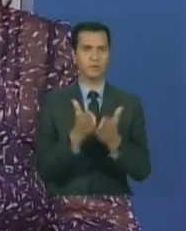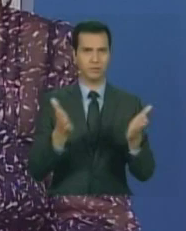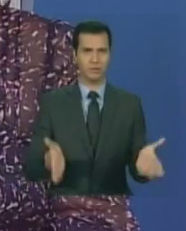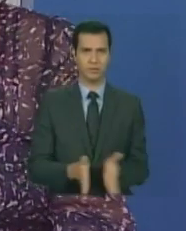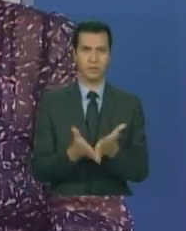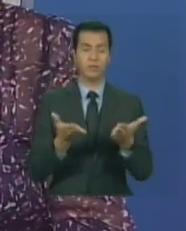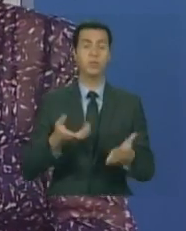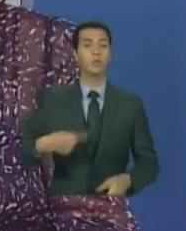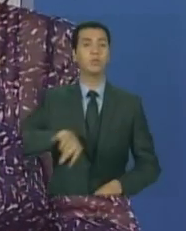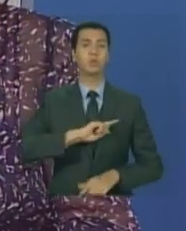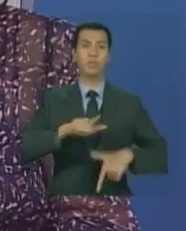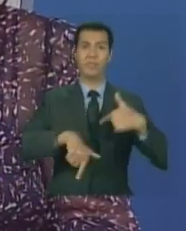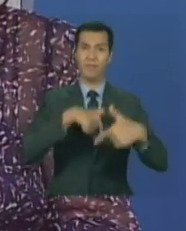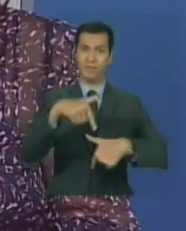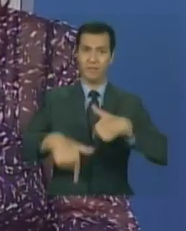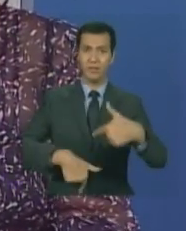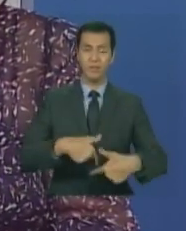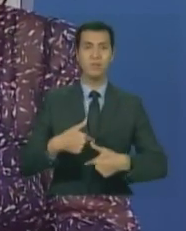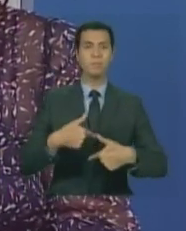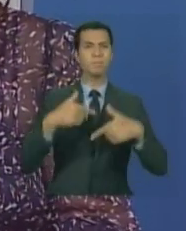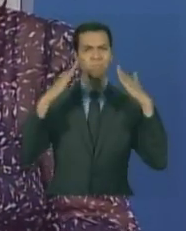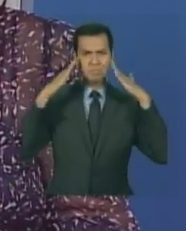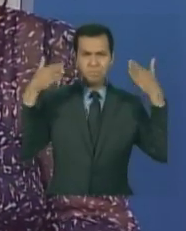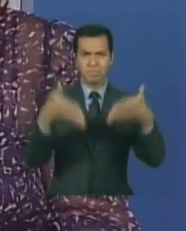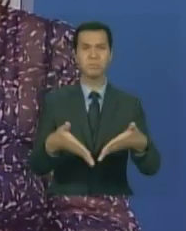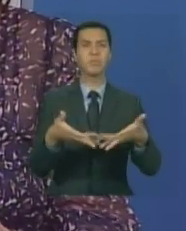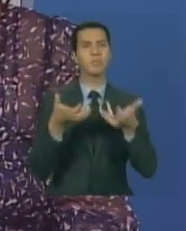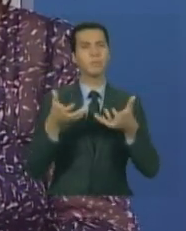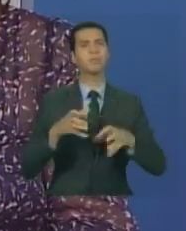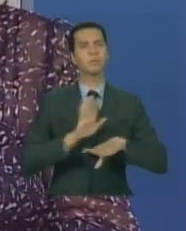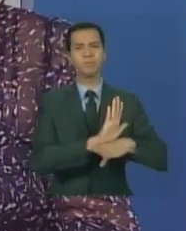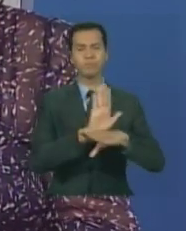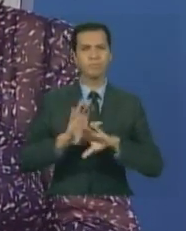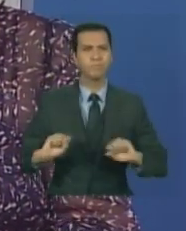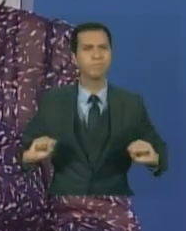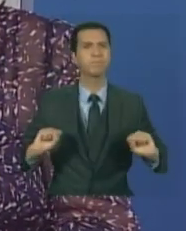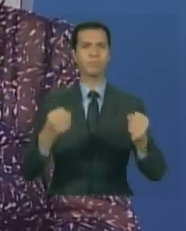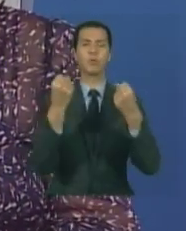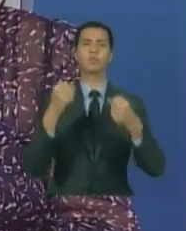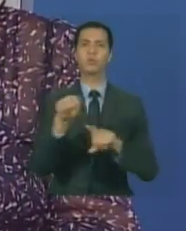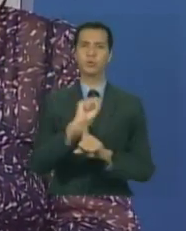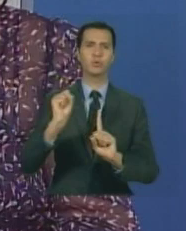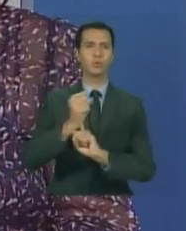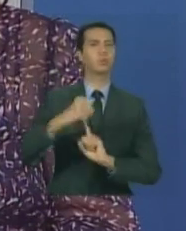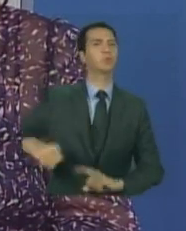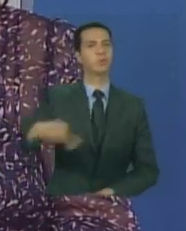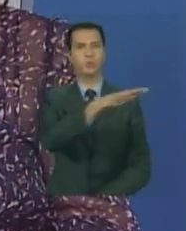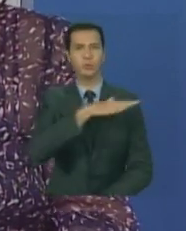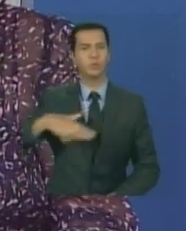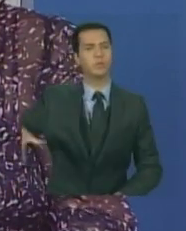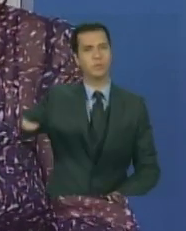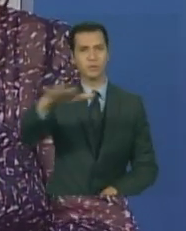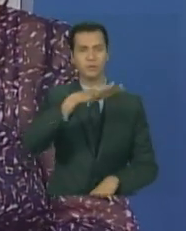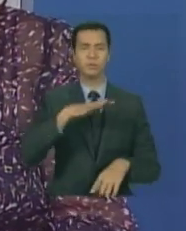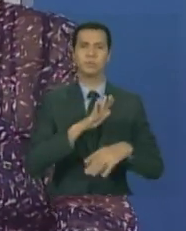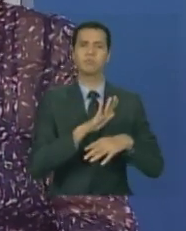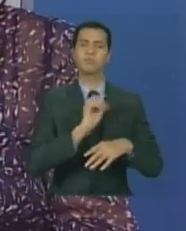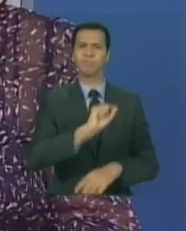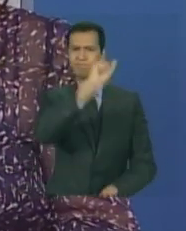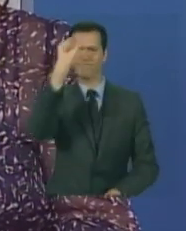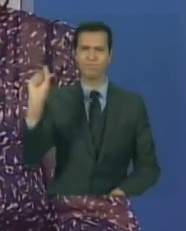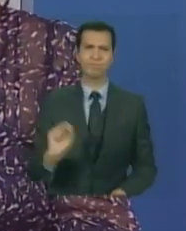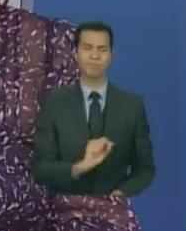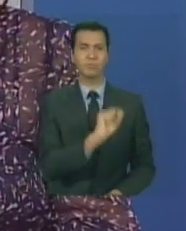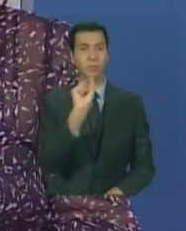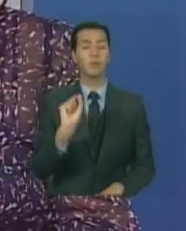ações, elas estão voltadas no fortalecimento, né, dessa capilaridade do sistema, para fazer frente,